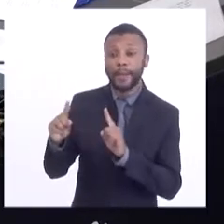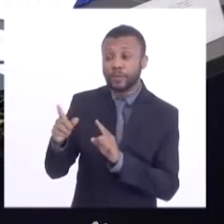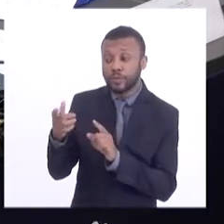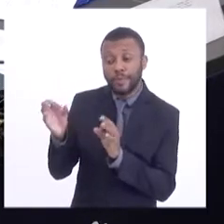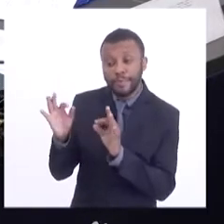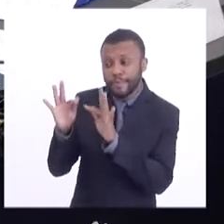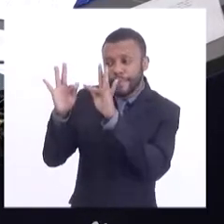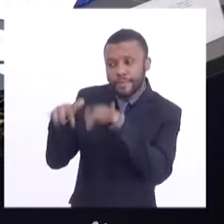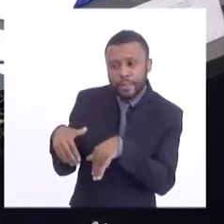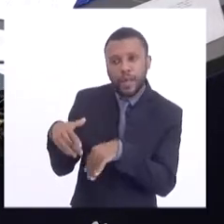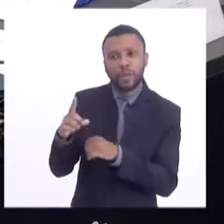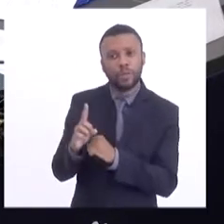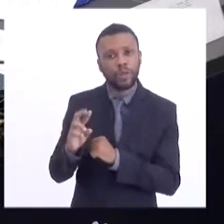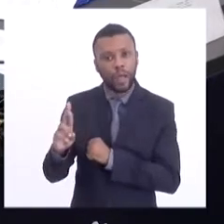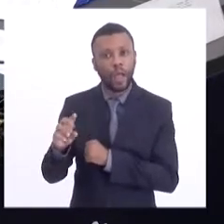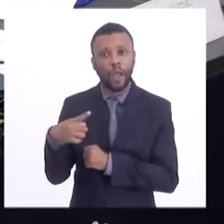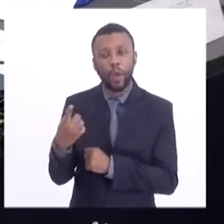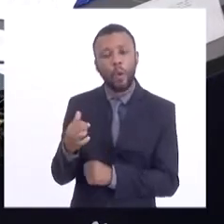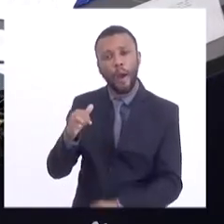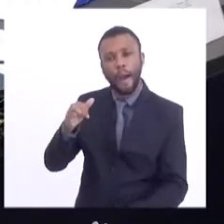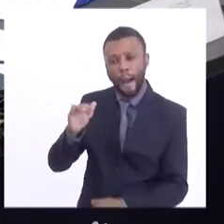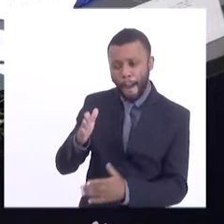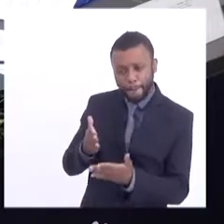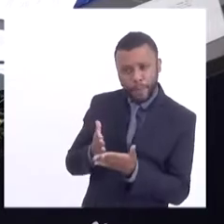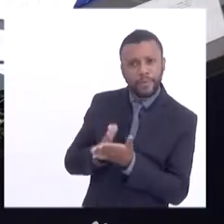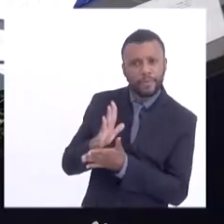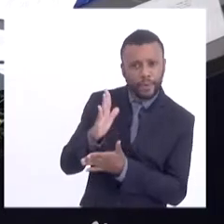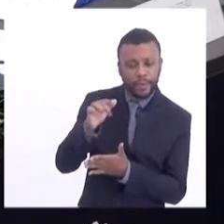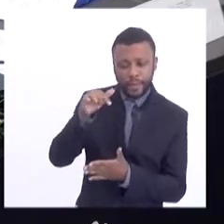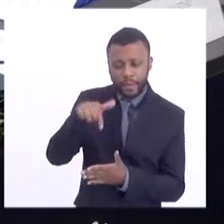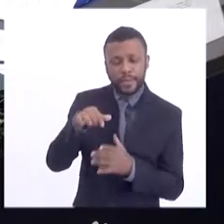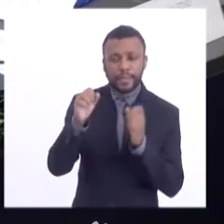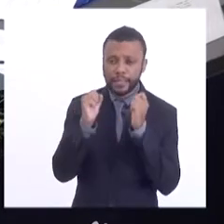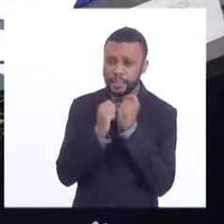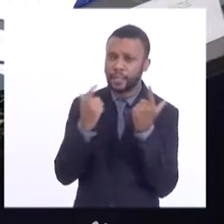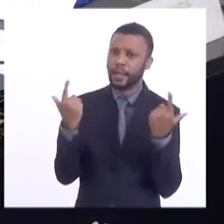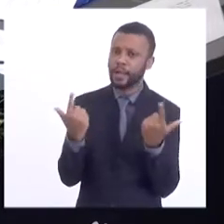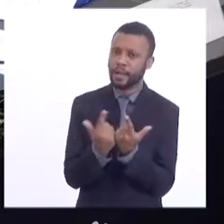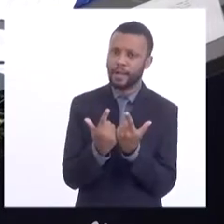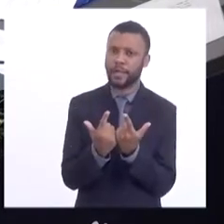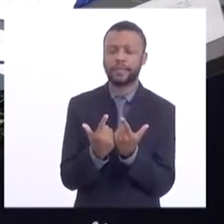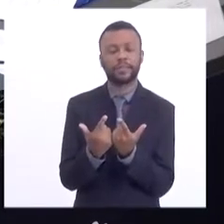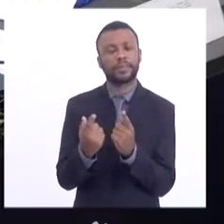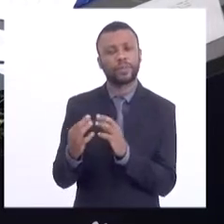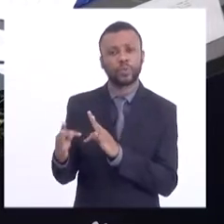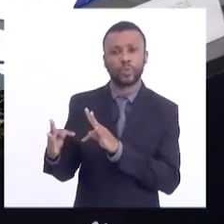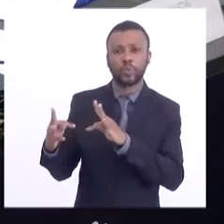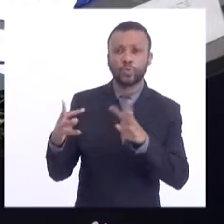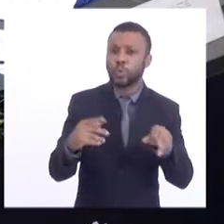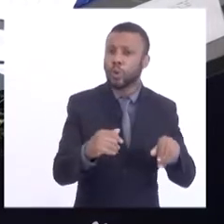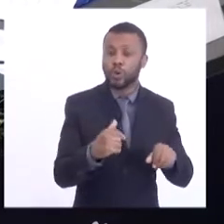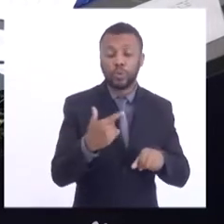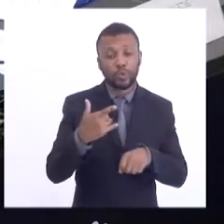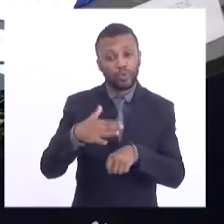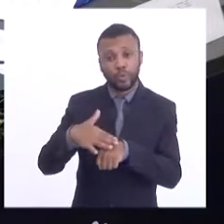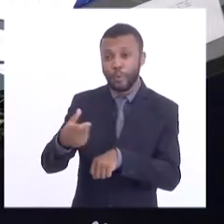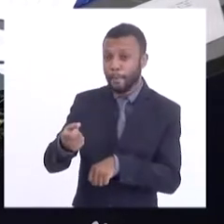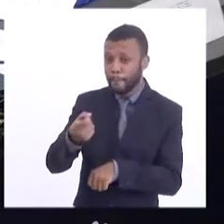doutorado eu aprendi aprovei aqui na sua casa o que todos os medicamentos